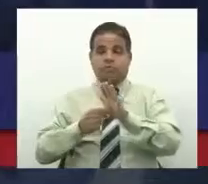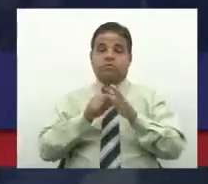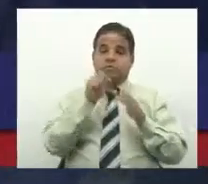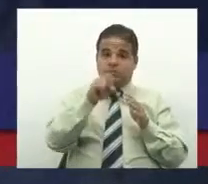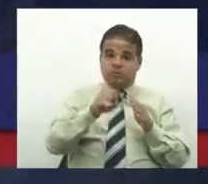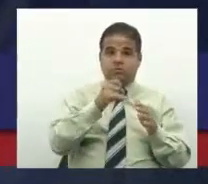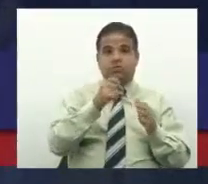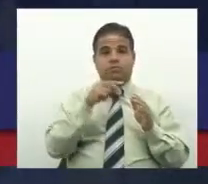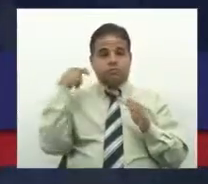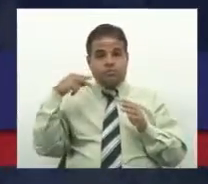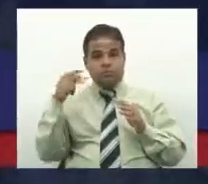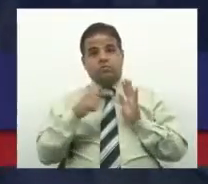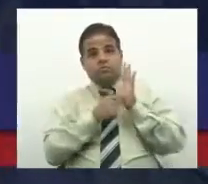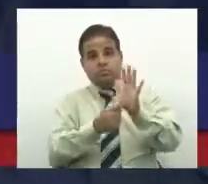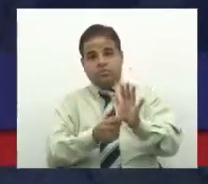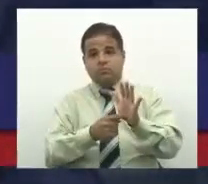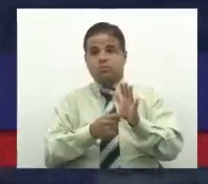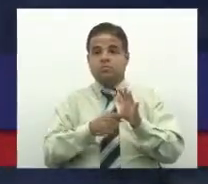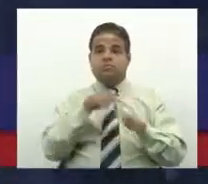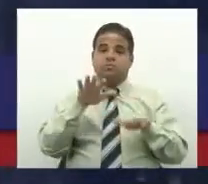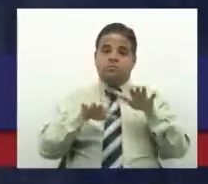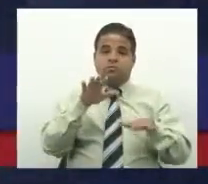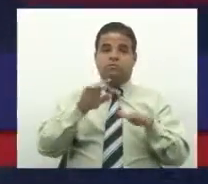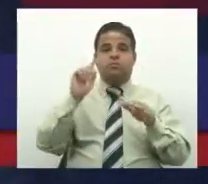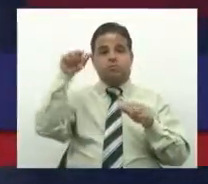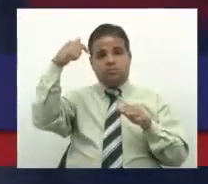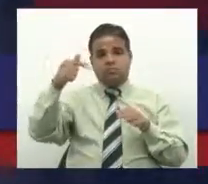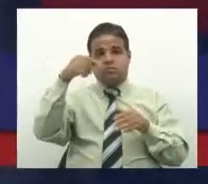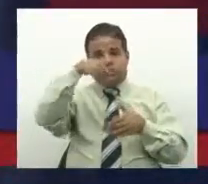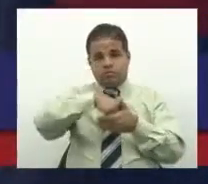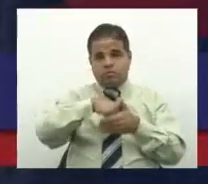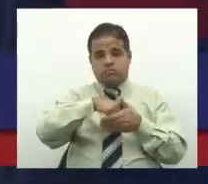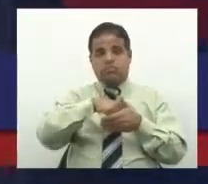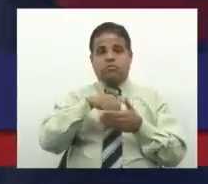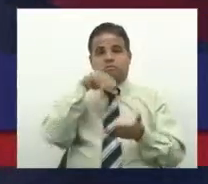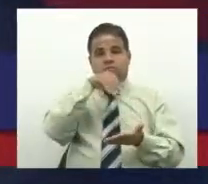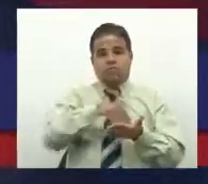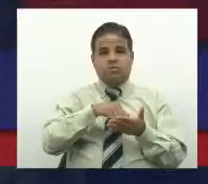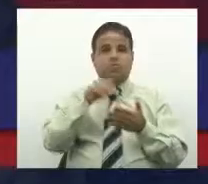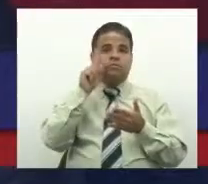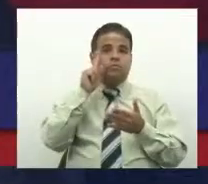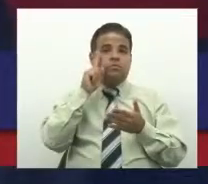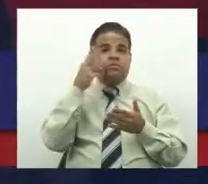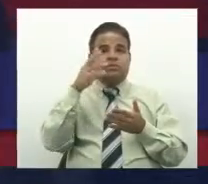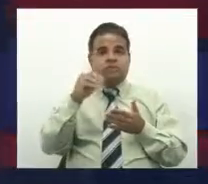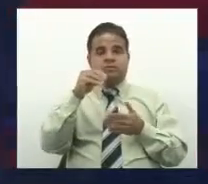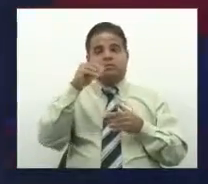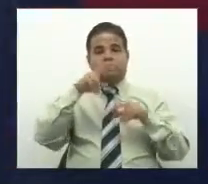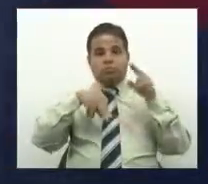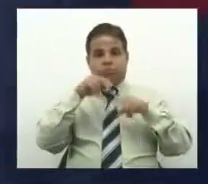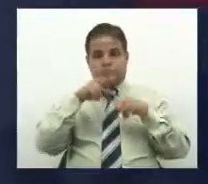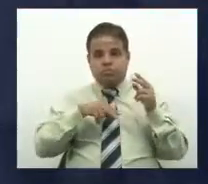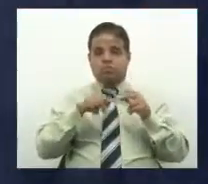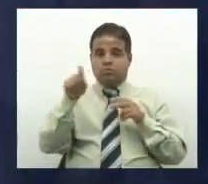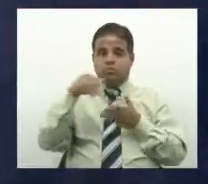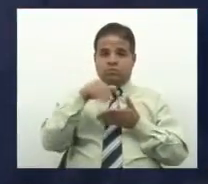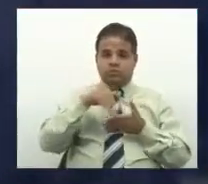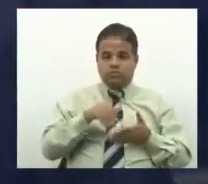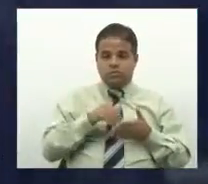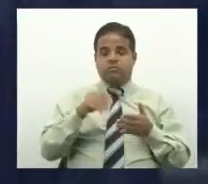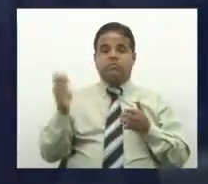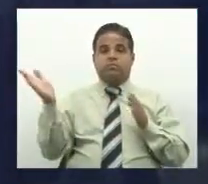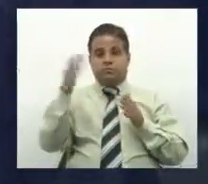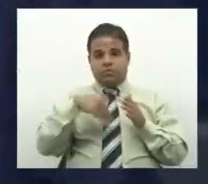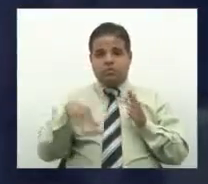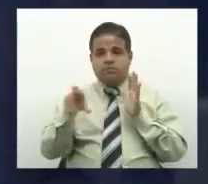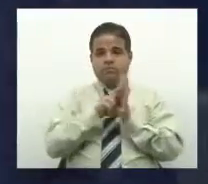os vereadores apresentaram alguma emenda, apreciar as emendas e a votação até o dia 30 de junho. O senhor entende que os secretários, quem vem representar